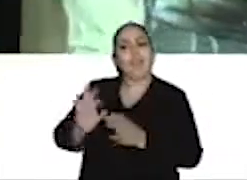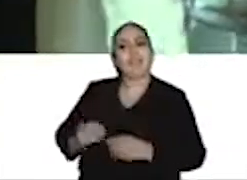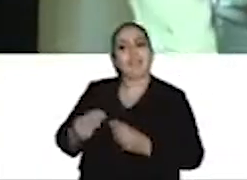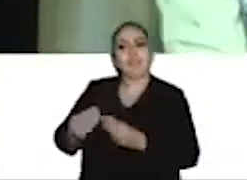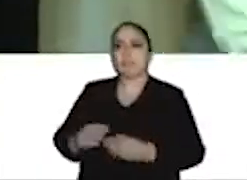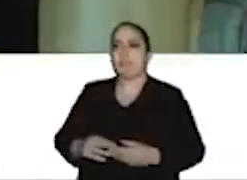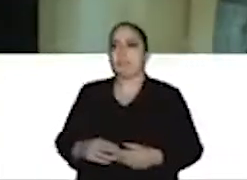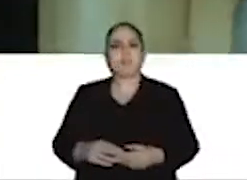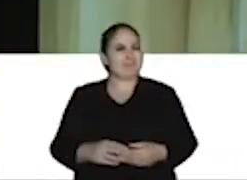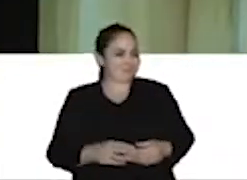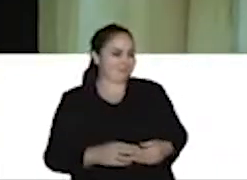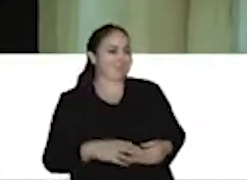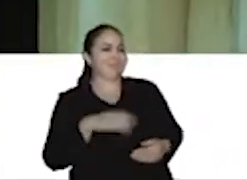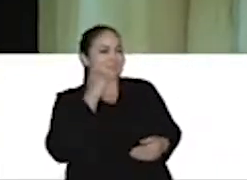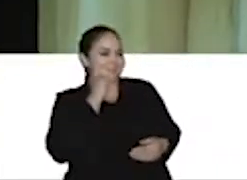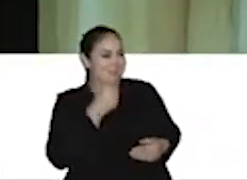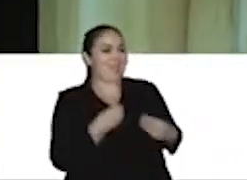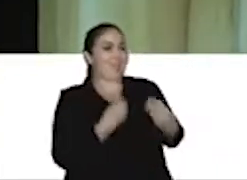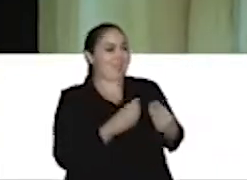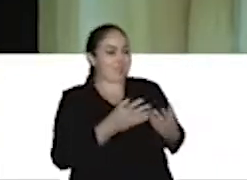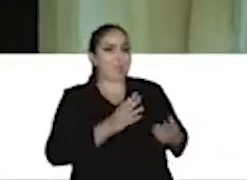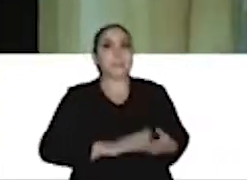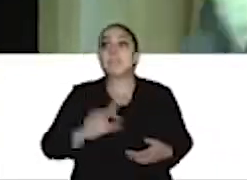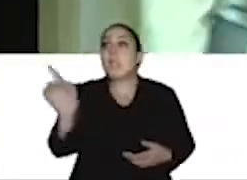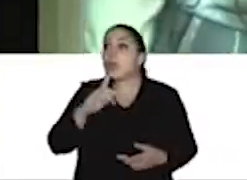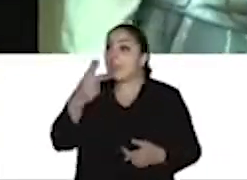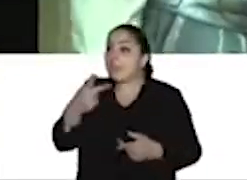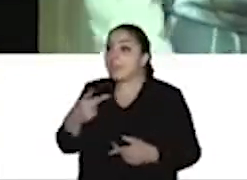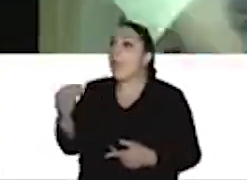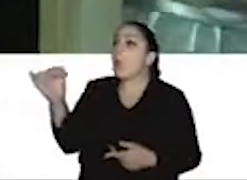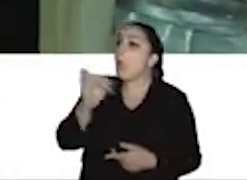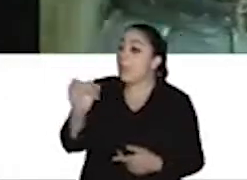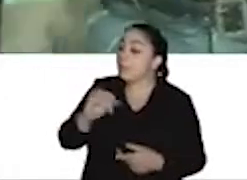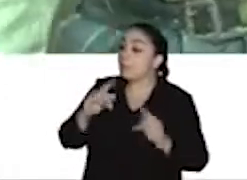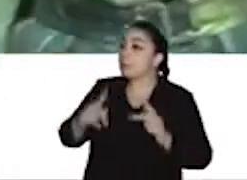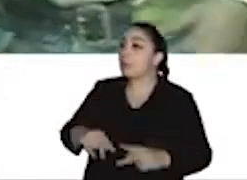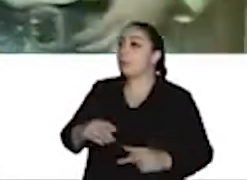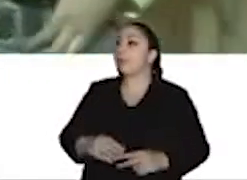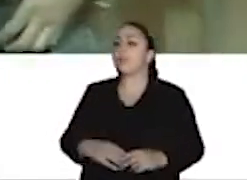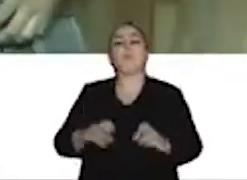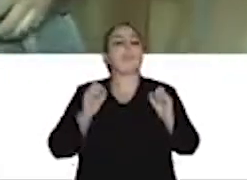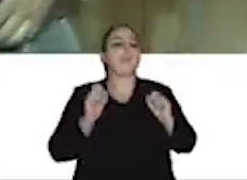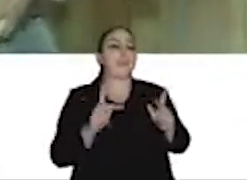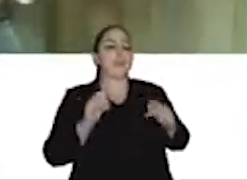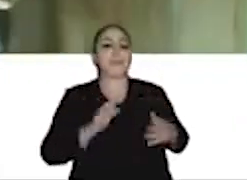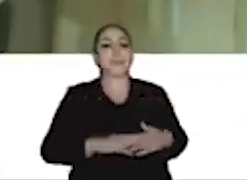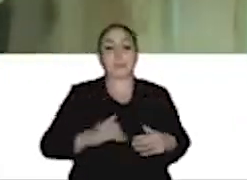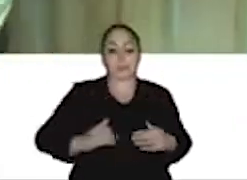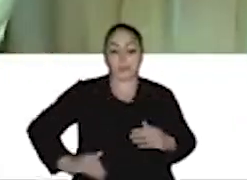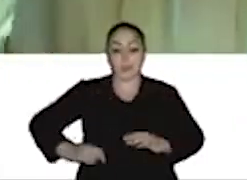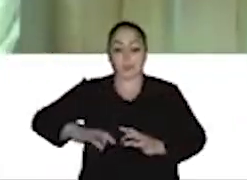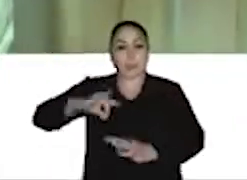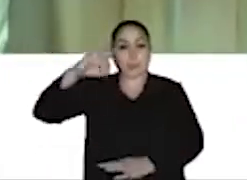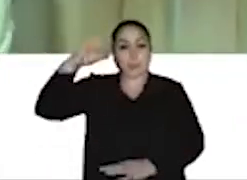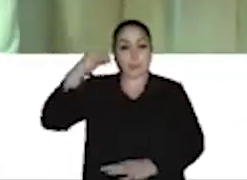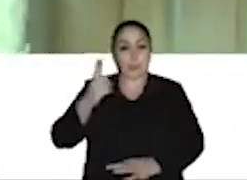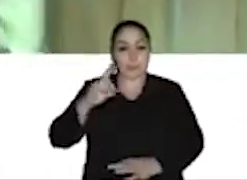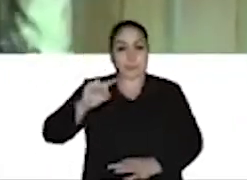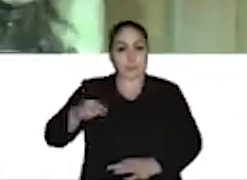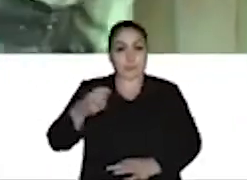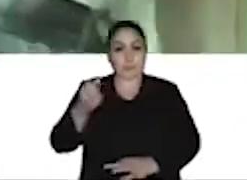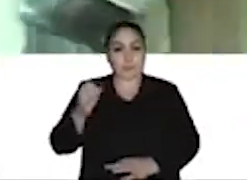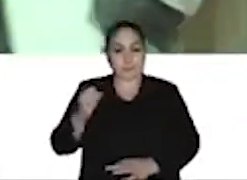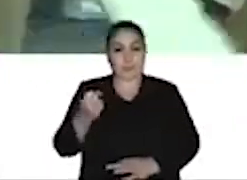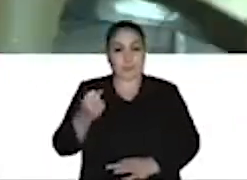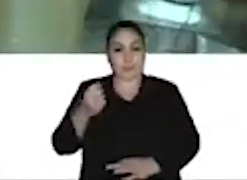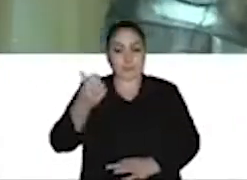Para com isso, Carlinhos. Estou falando para dar os cumprimentos para a plateia. Ai, tá bom. Vamos lá. 1,68m. 74